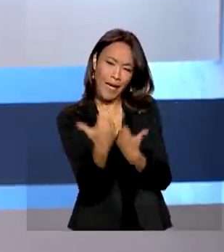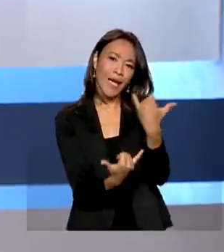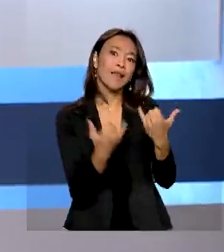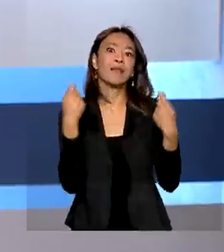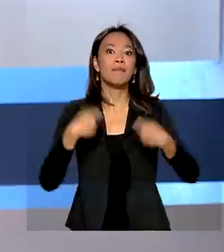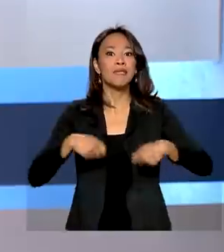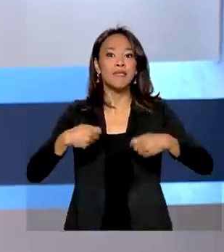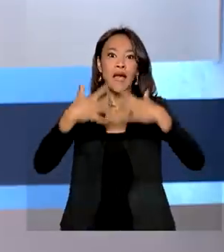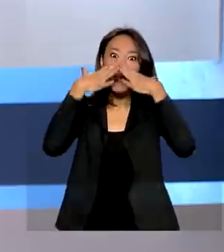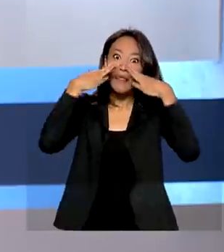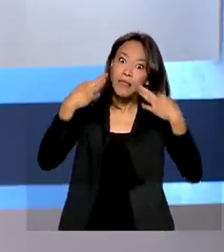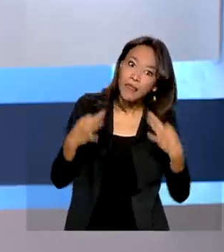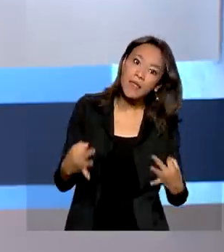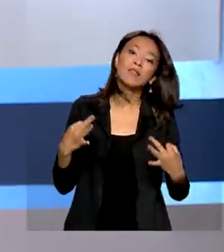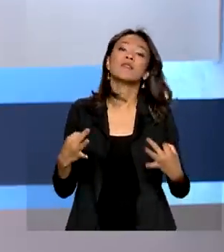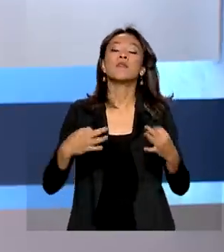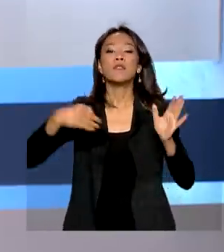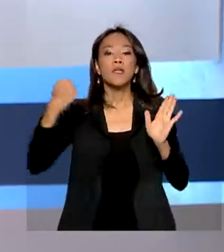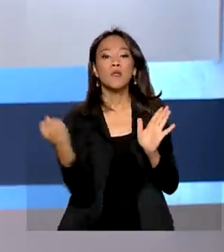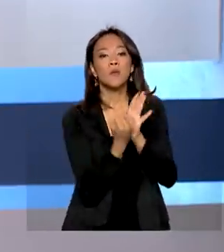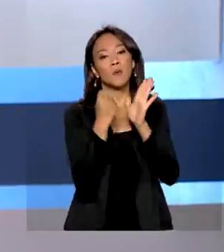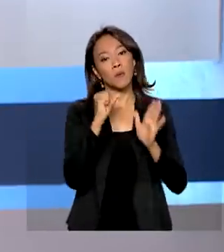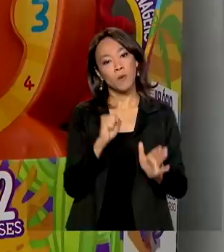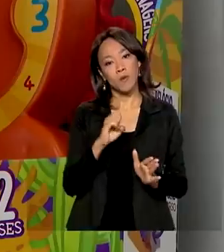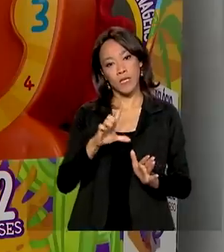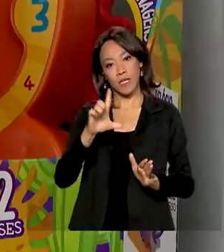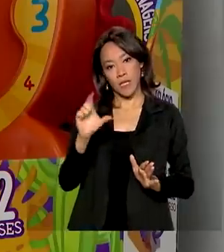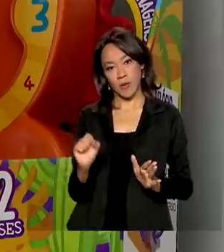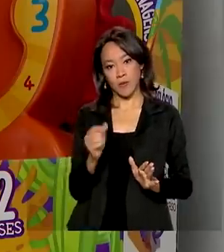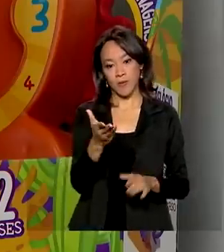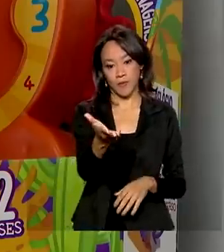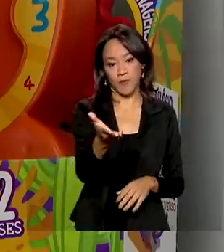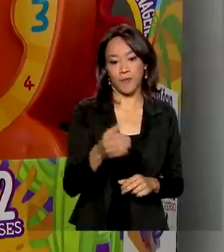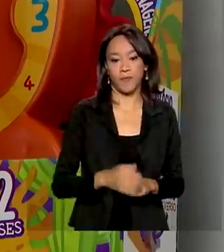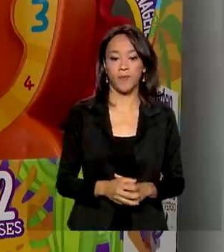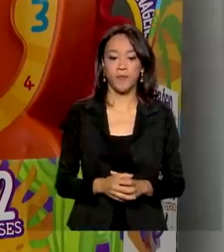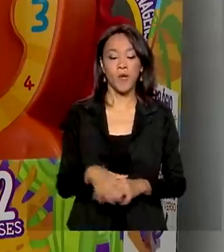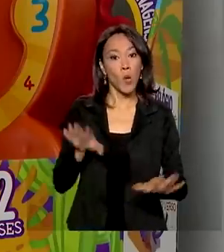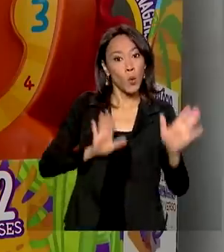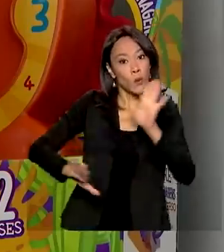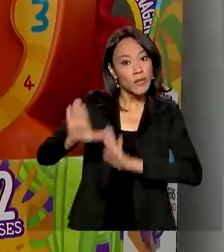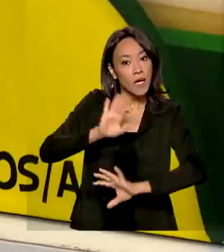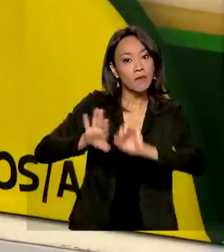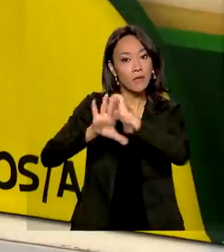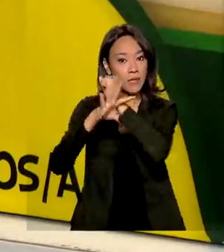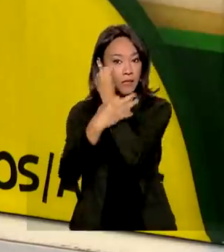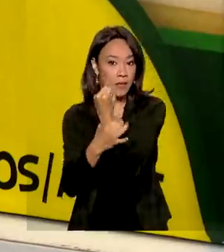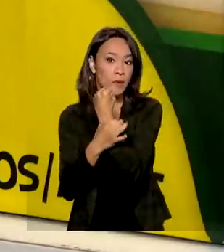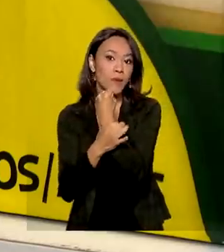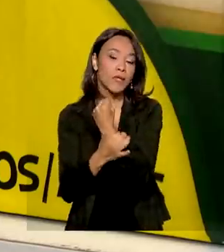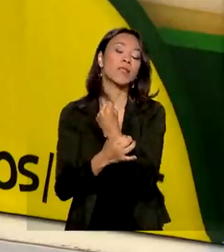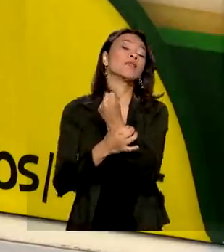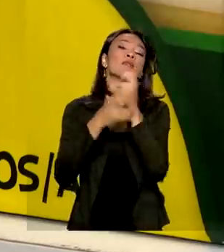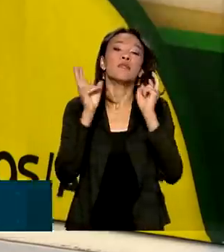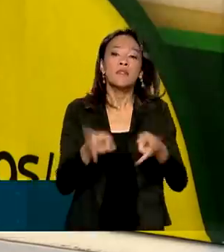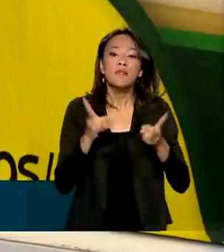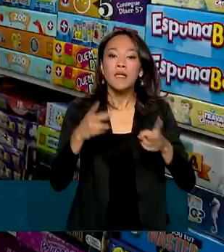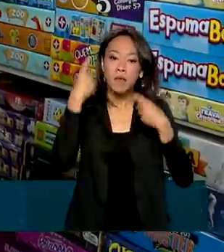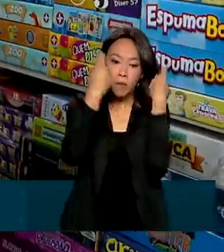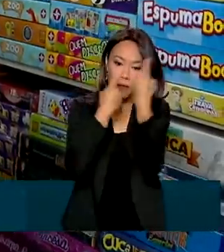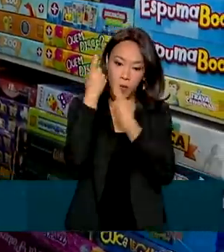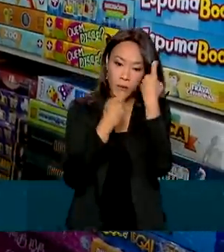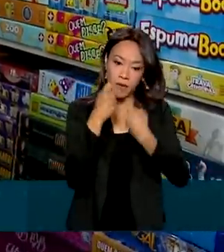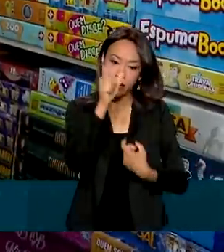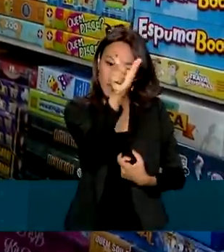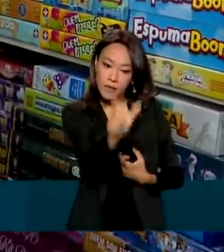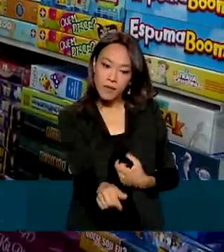preciso prestar atenção se eles têm o selo do Inmetro cuidado com a segurança é sempre uma preocupação da